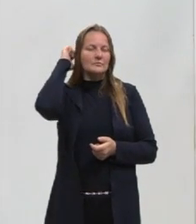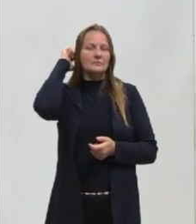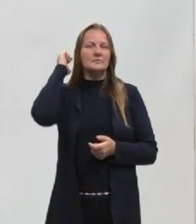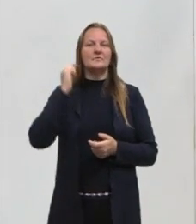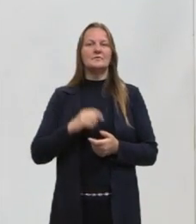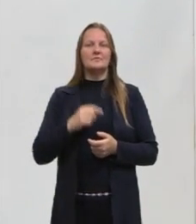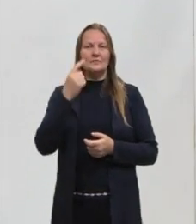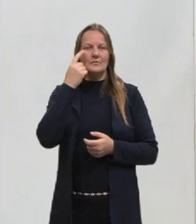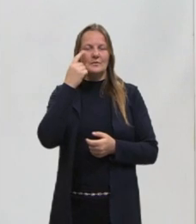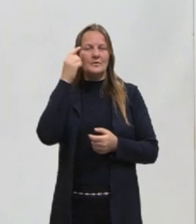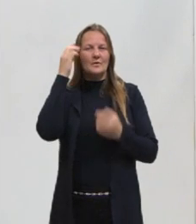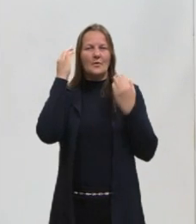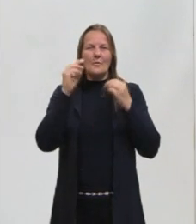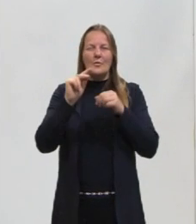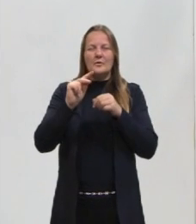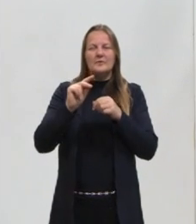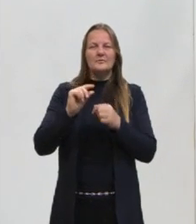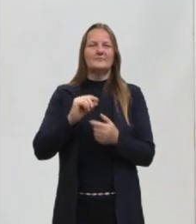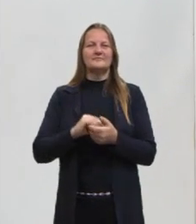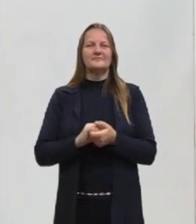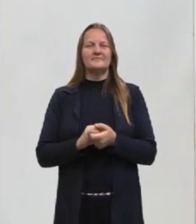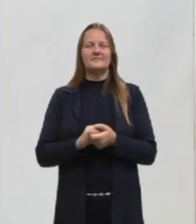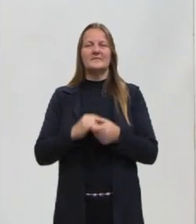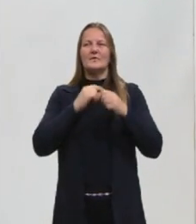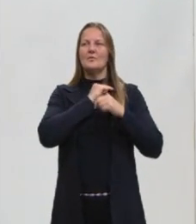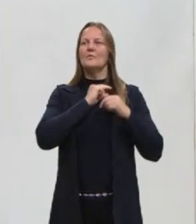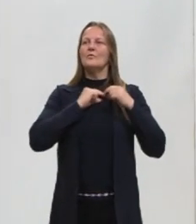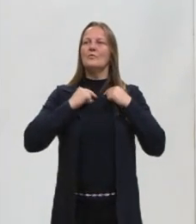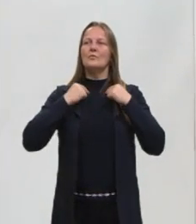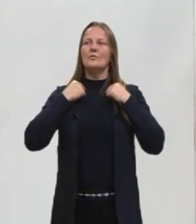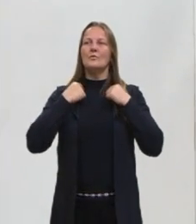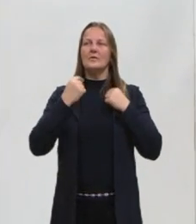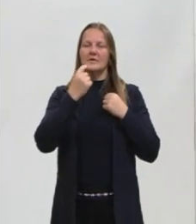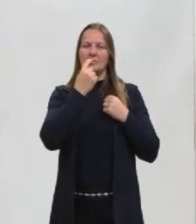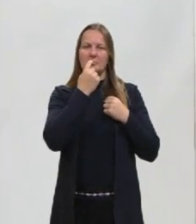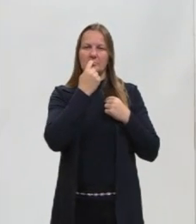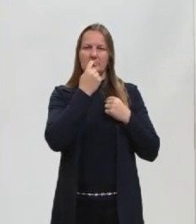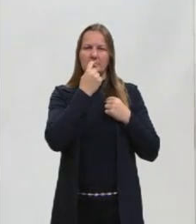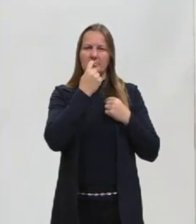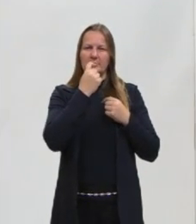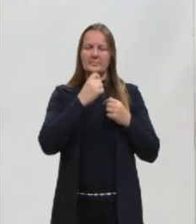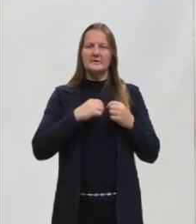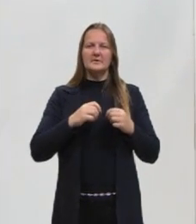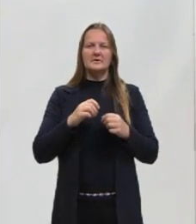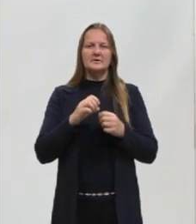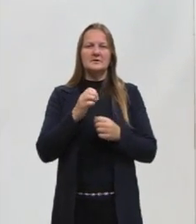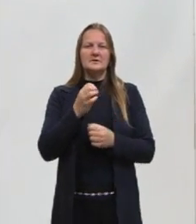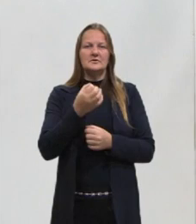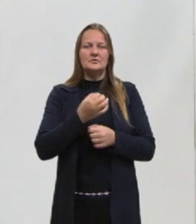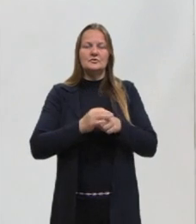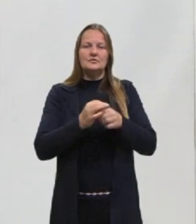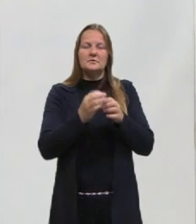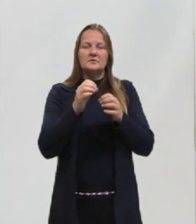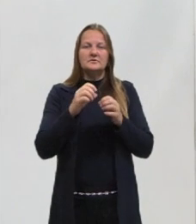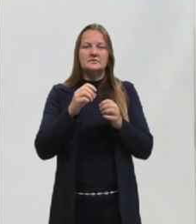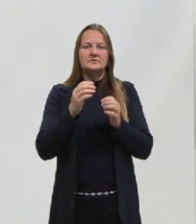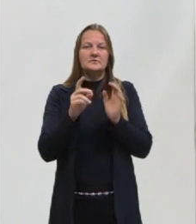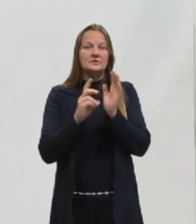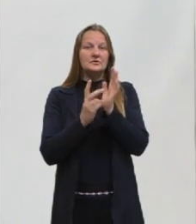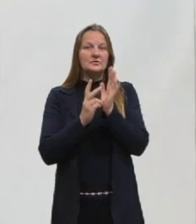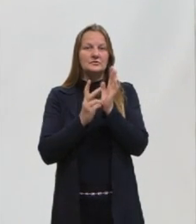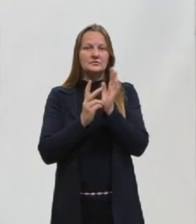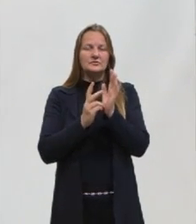grisalhos e estou utilizando um colar feitos de sementes indígenas e